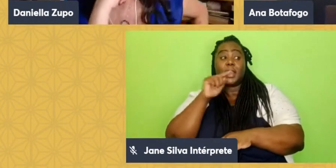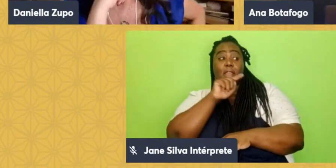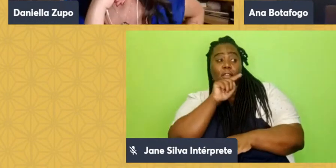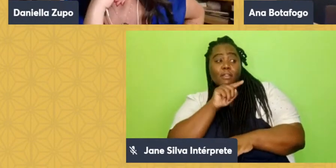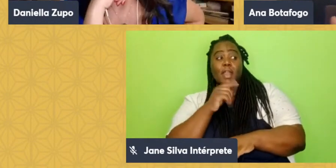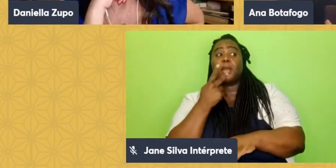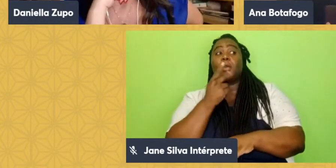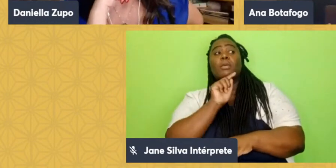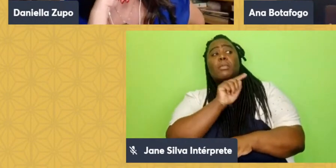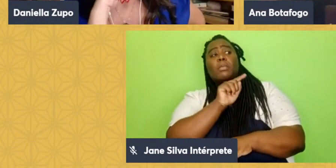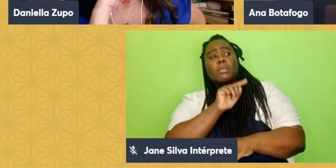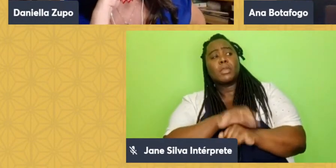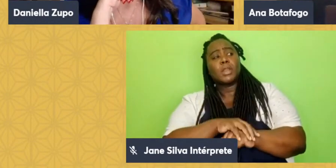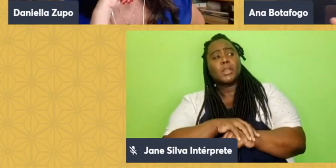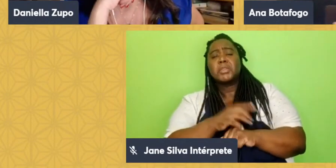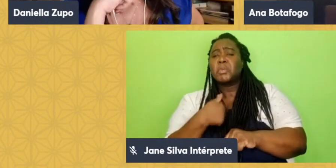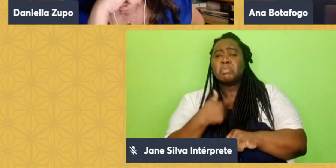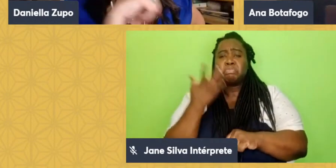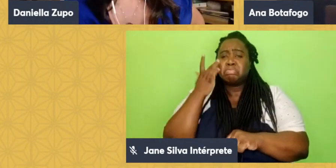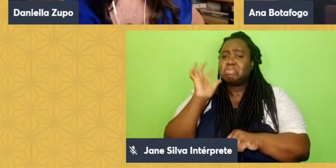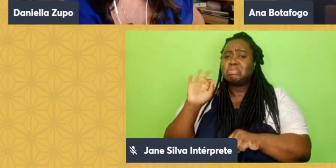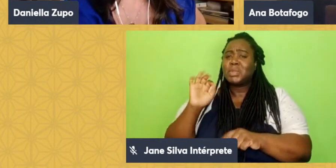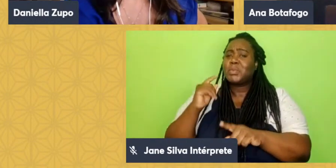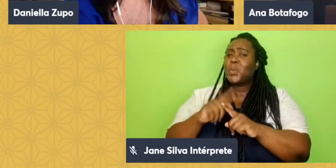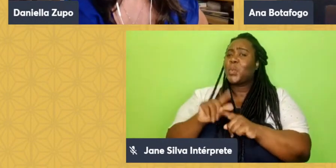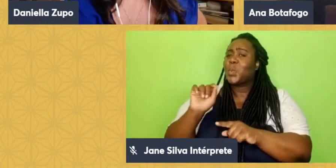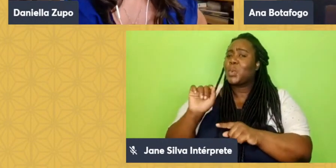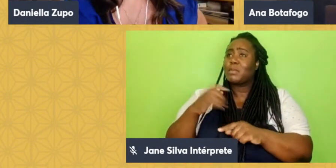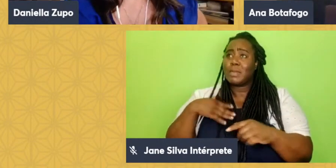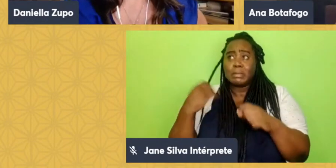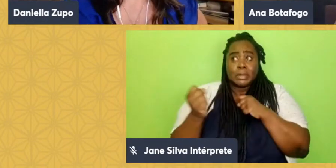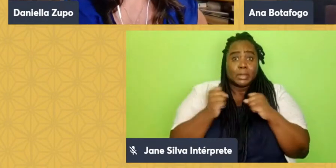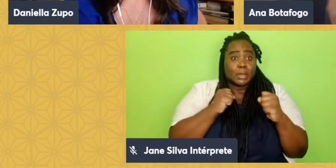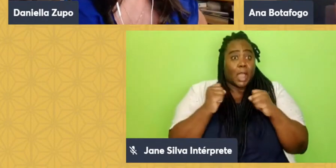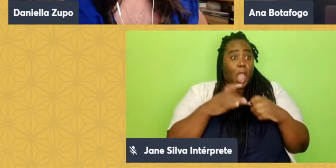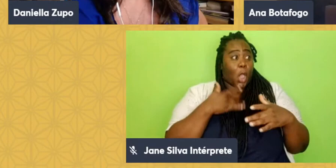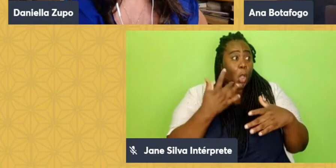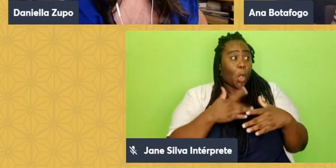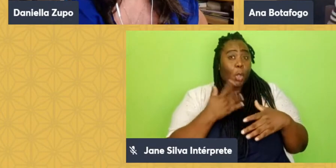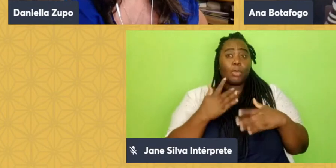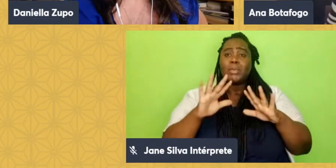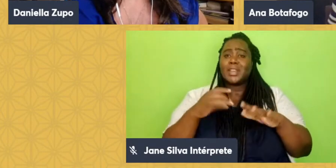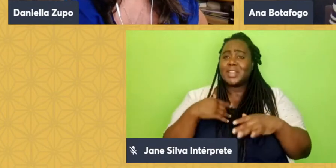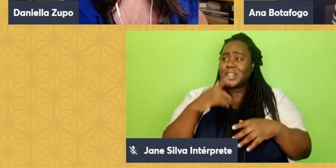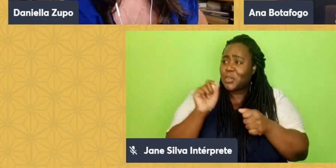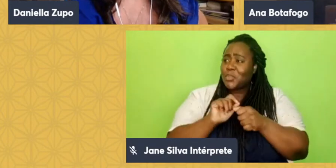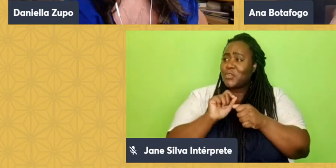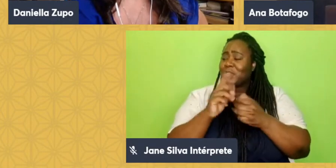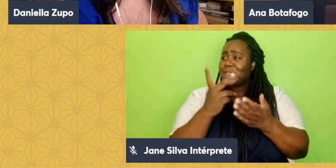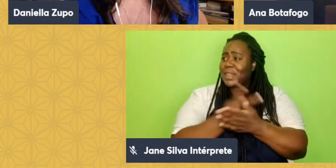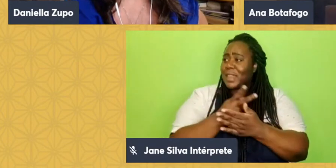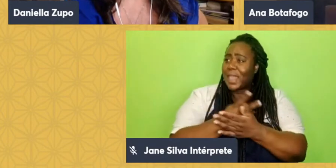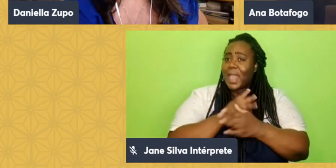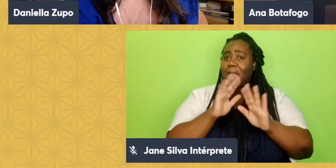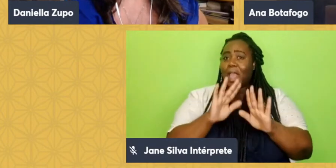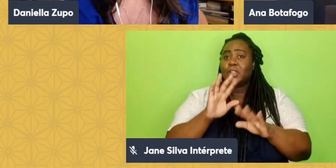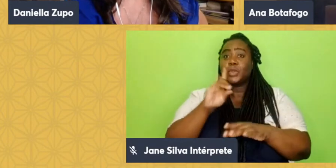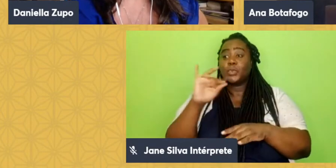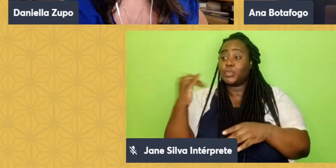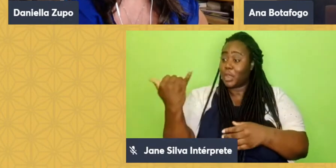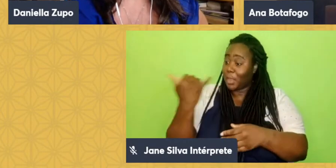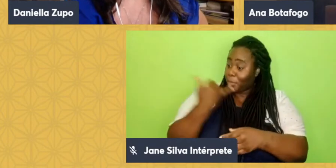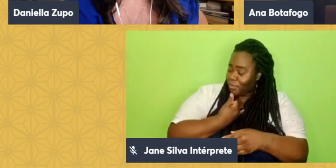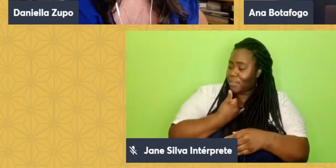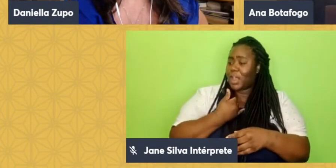apontar o início eu não sabia o que que era ficava apavorado o que que será que eu fiz alguma coisa de errado e um dia ela